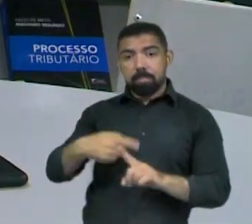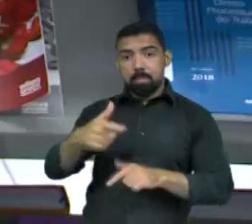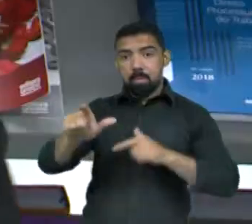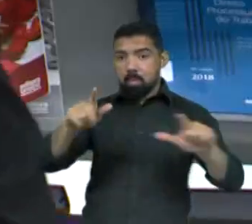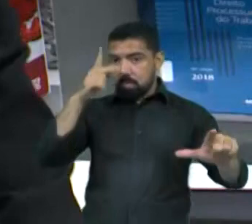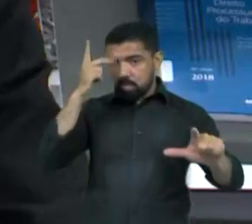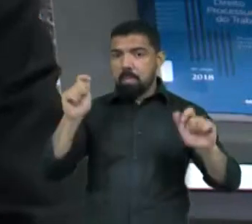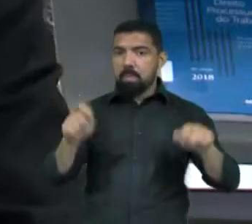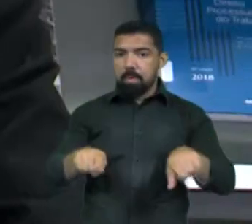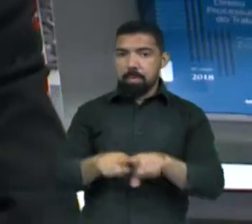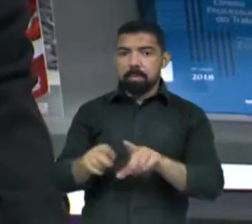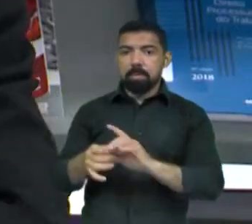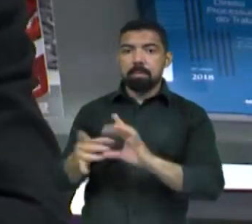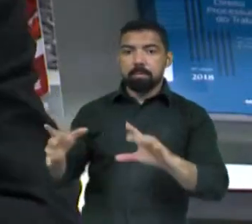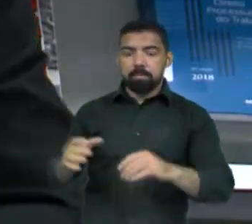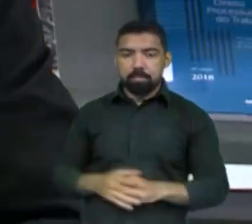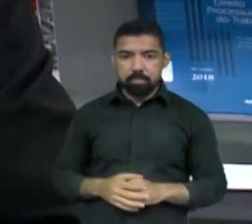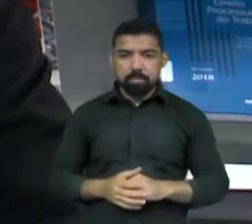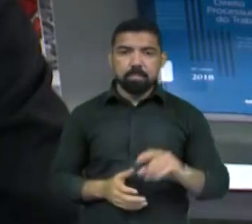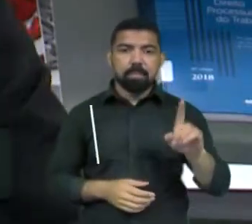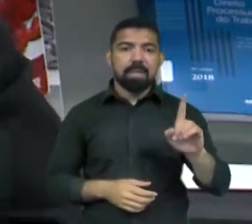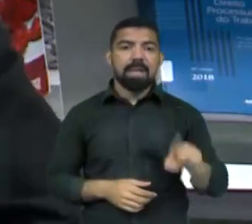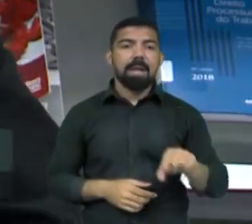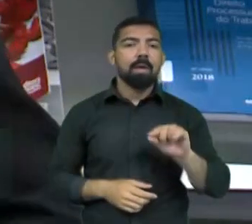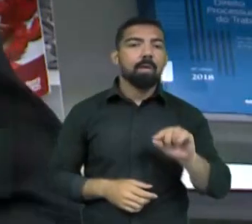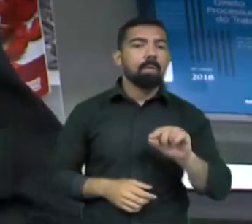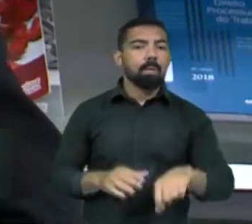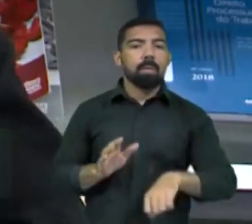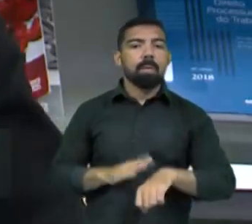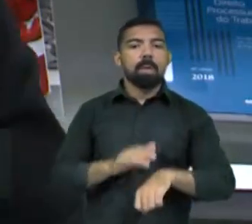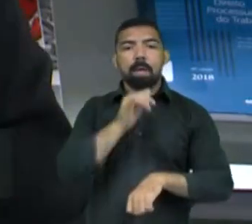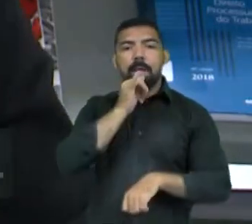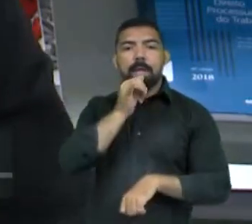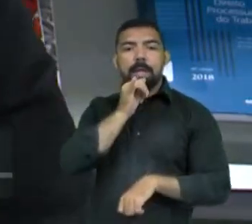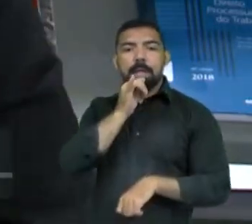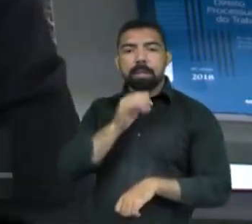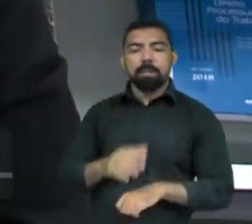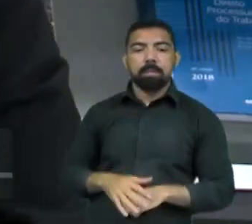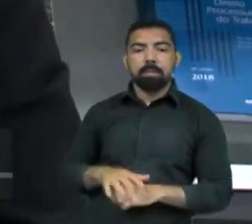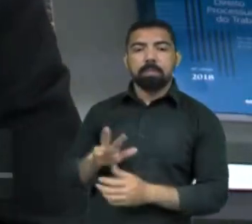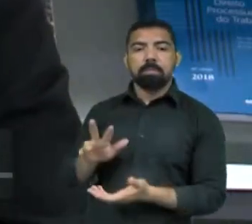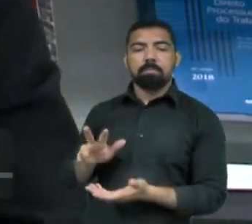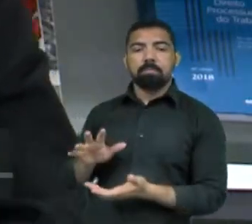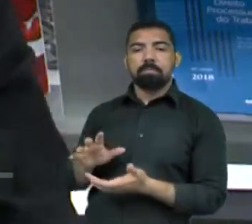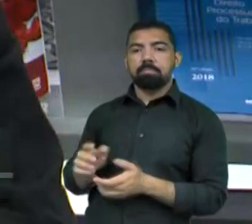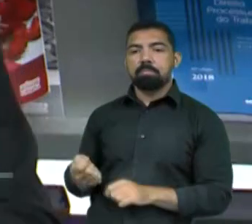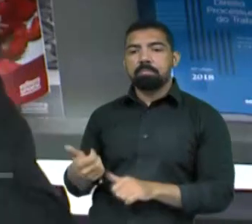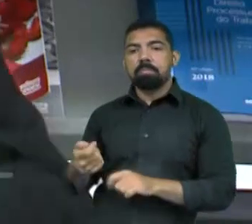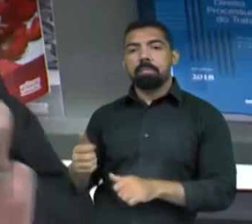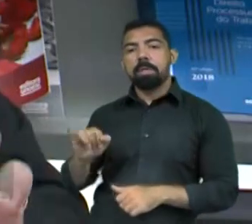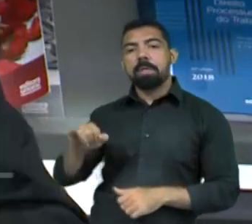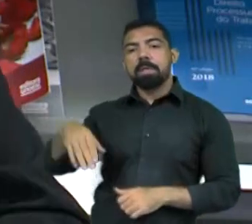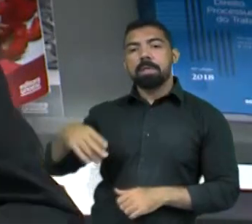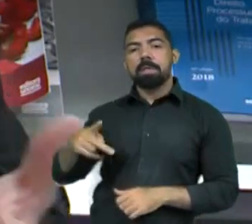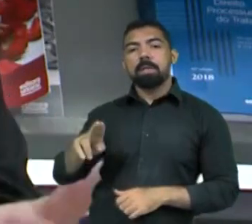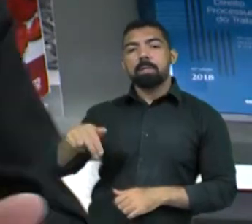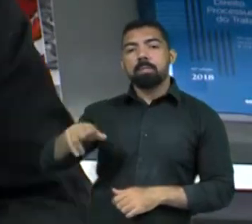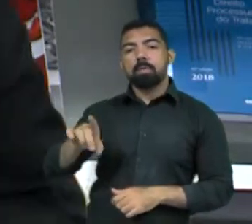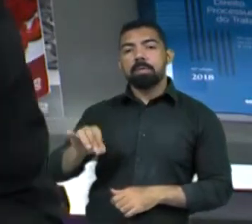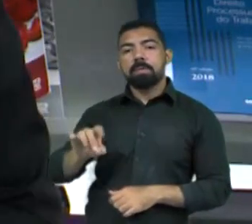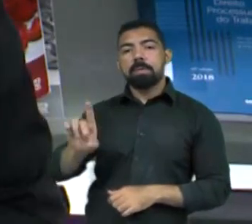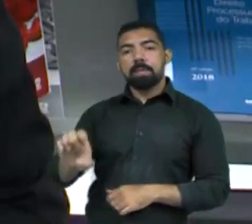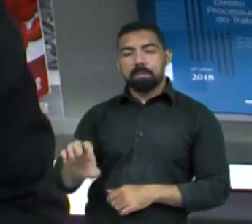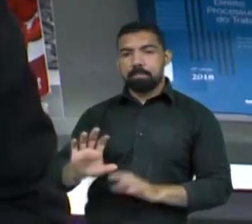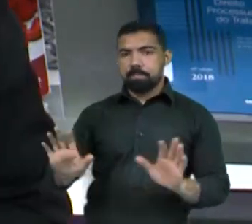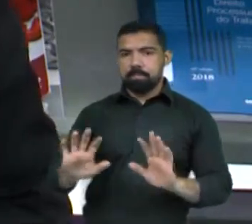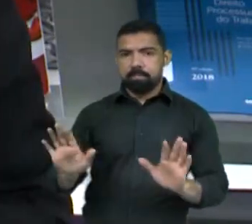liberdade. Não é uma impunidade, não é uma novidade, nem tampouco é algo que é dirigido